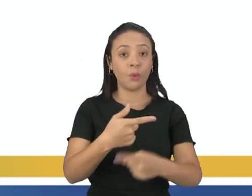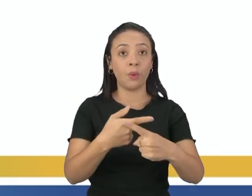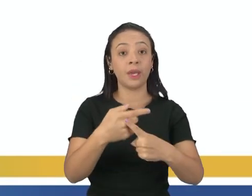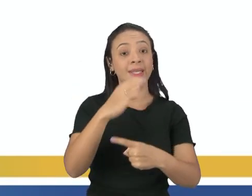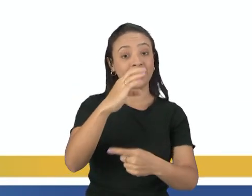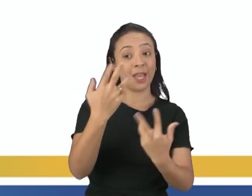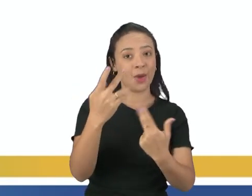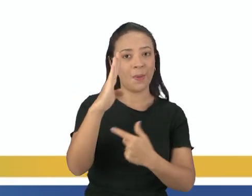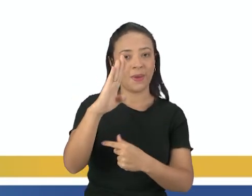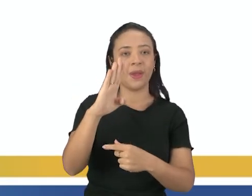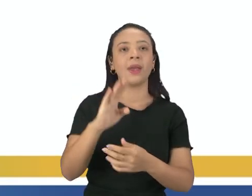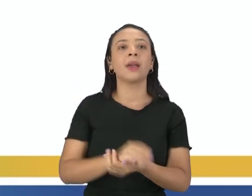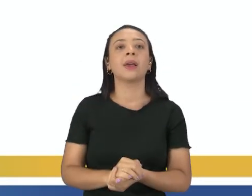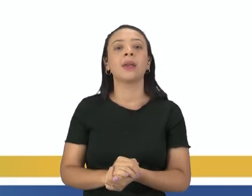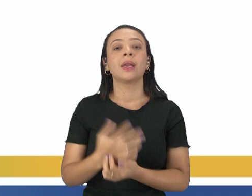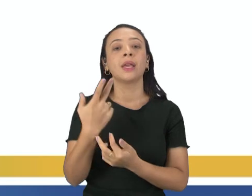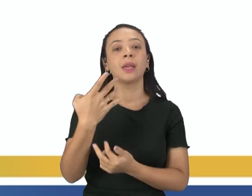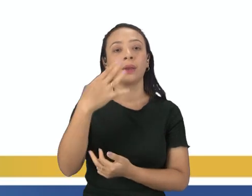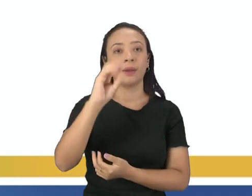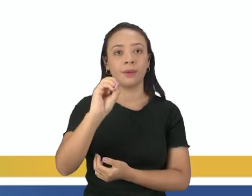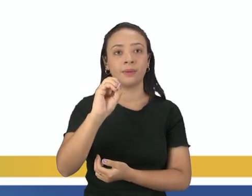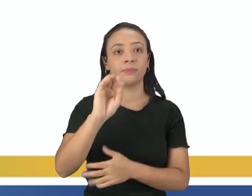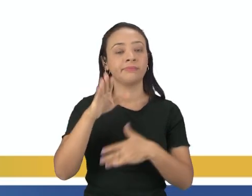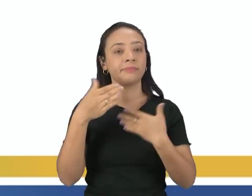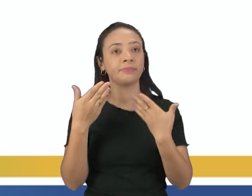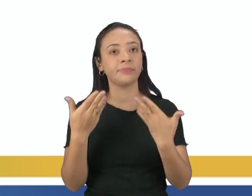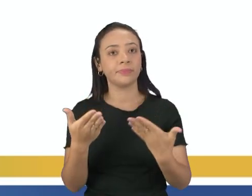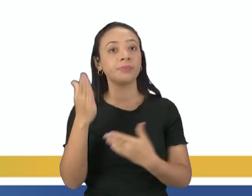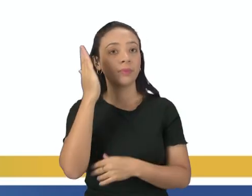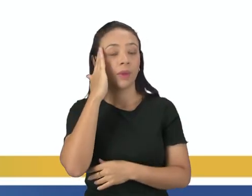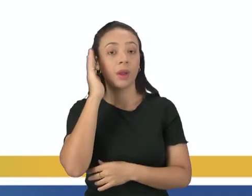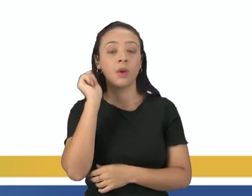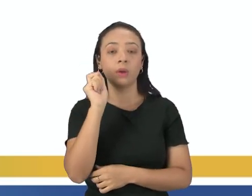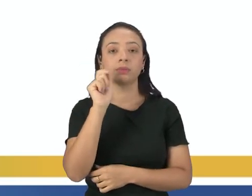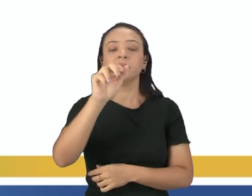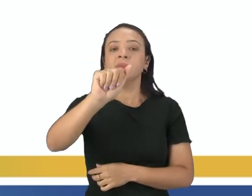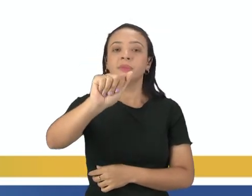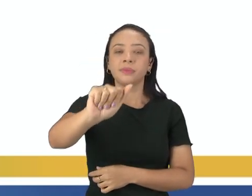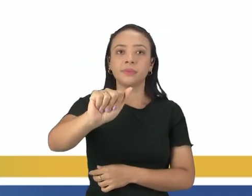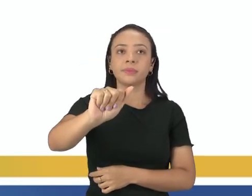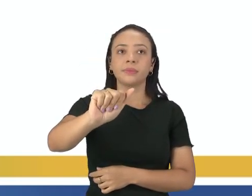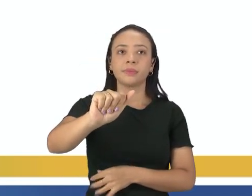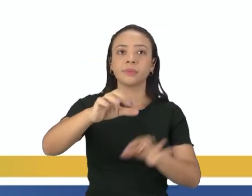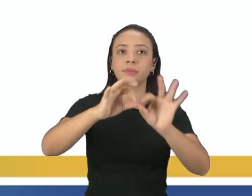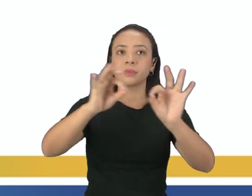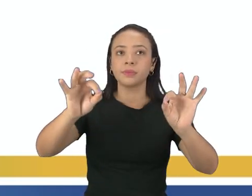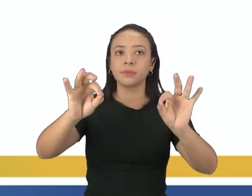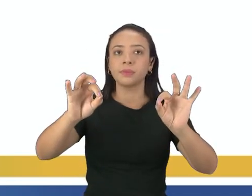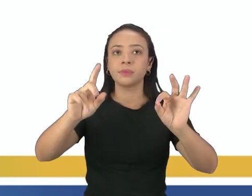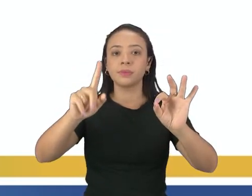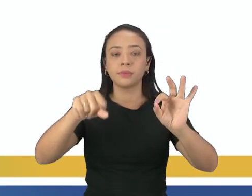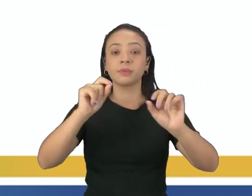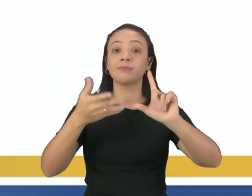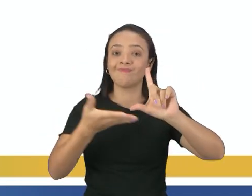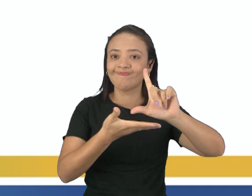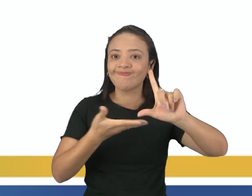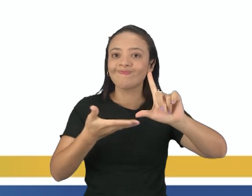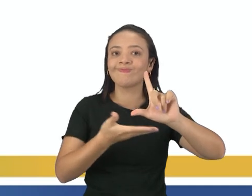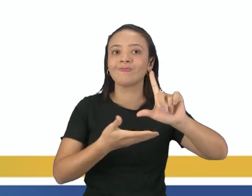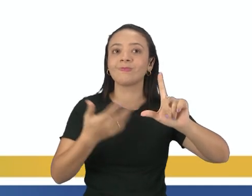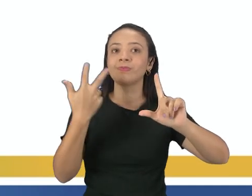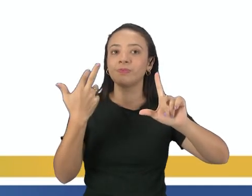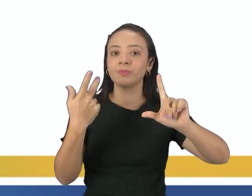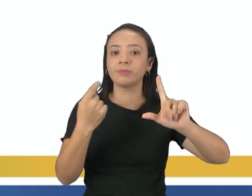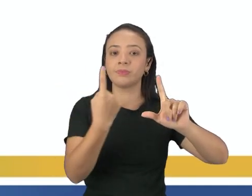igual a B, igual a 40. Sabemos que o A, né, a medida do A, que é aí a nossa base,